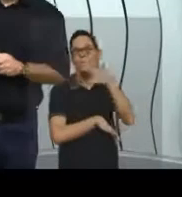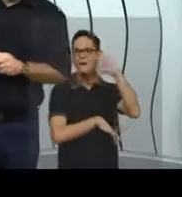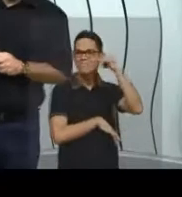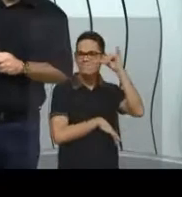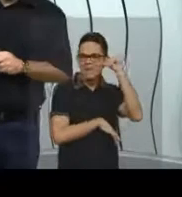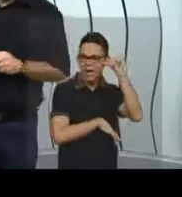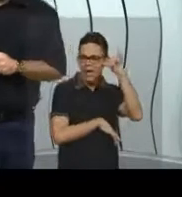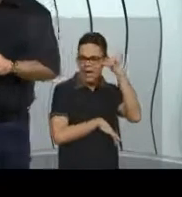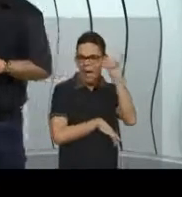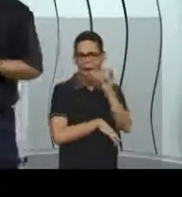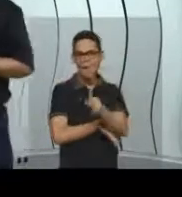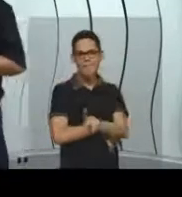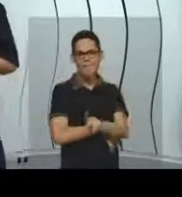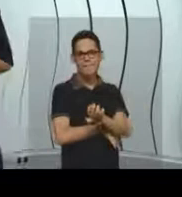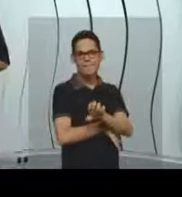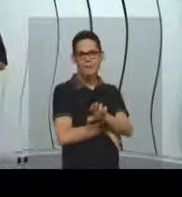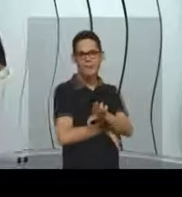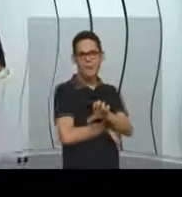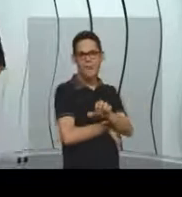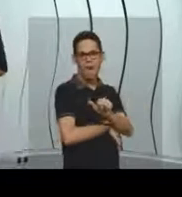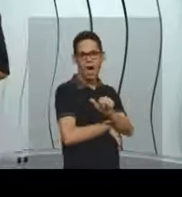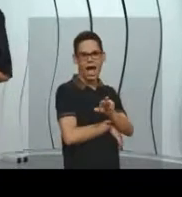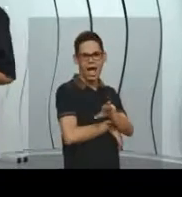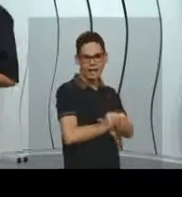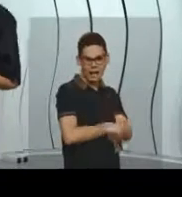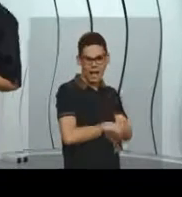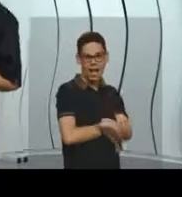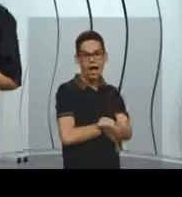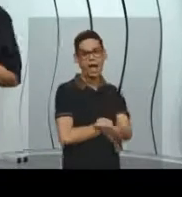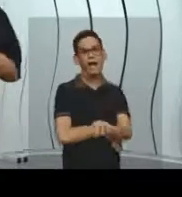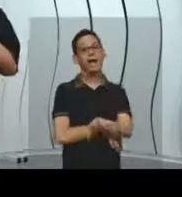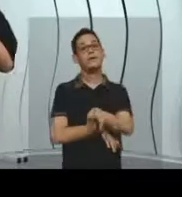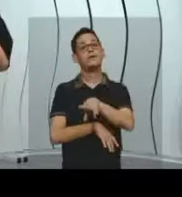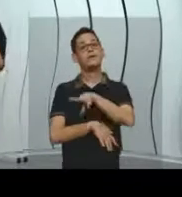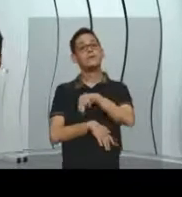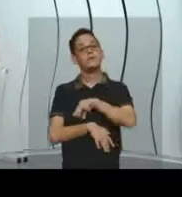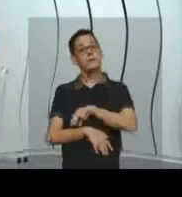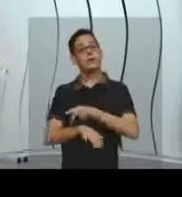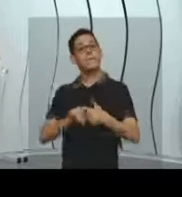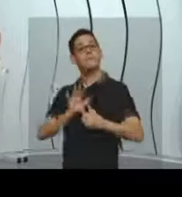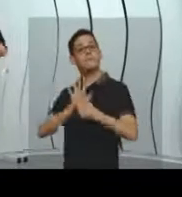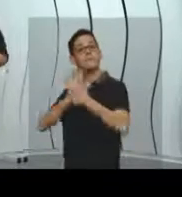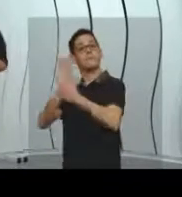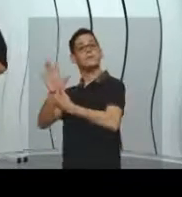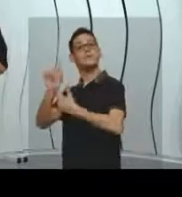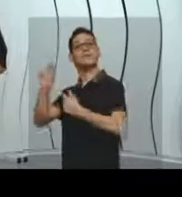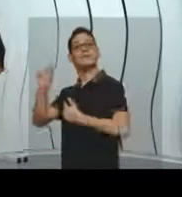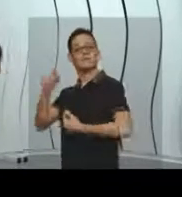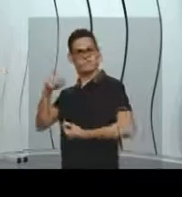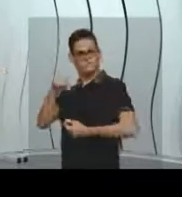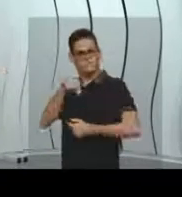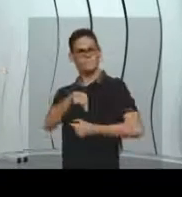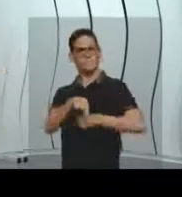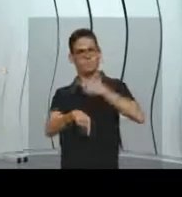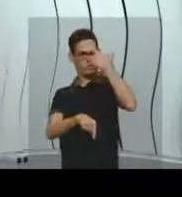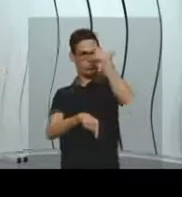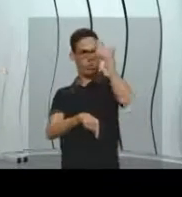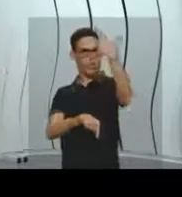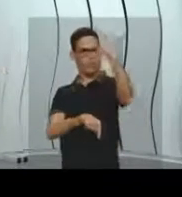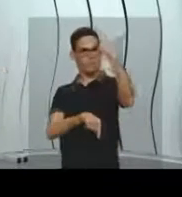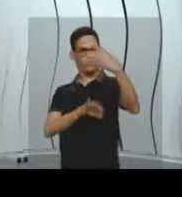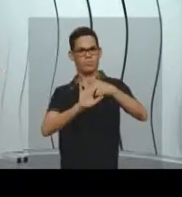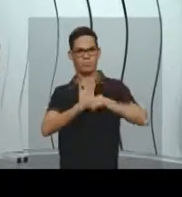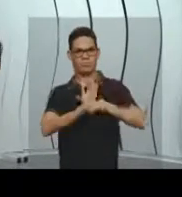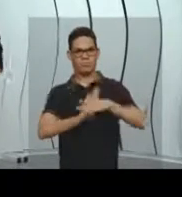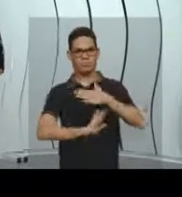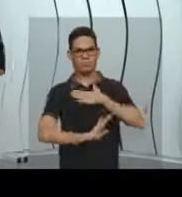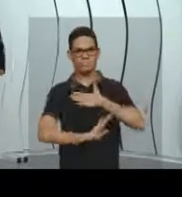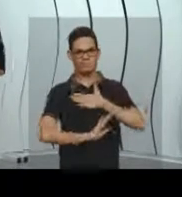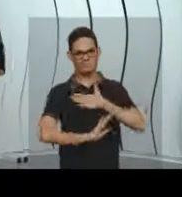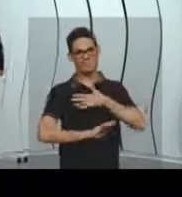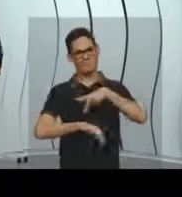Adotando essa medida, Portugal queria mostrar que ali tinha dono, né? A gente pode até brincar com o negócio.